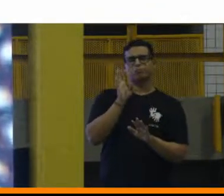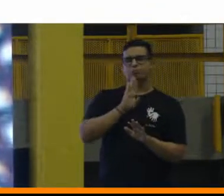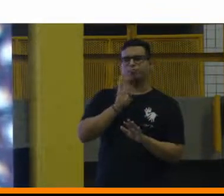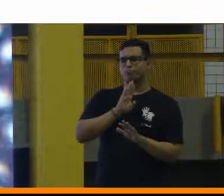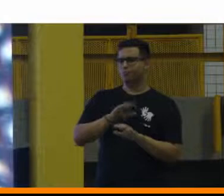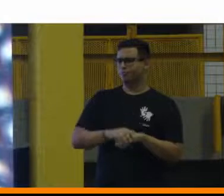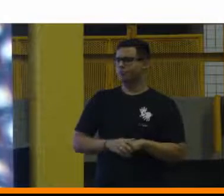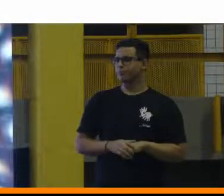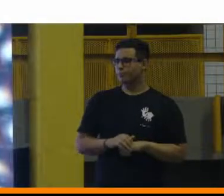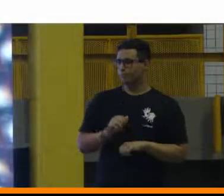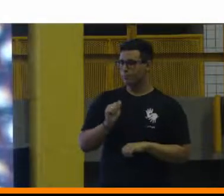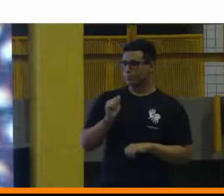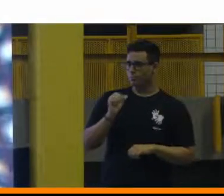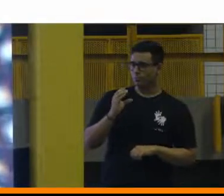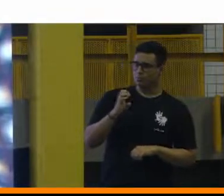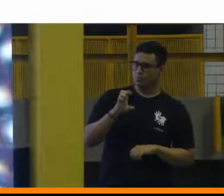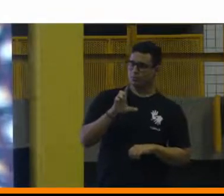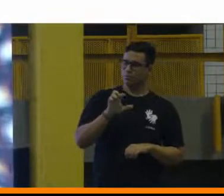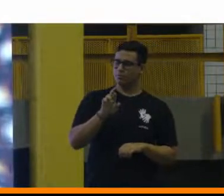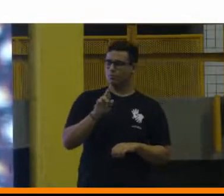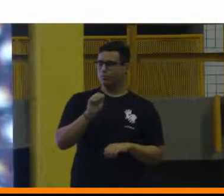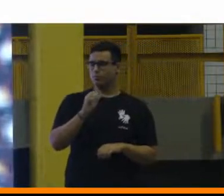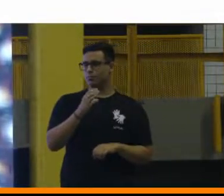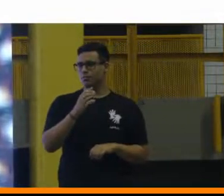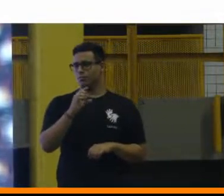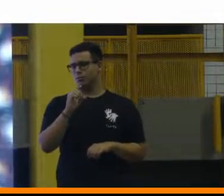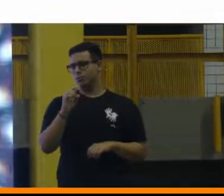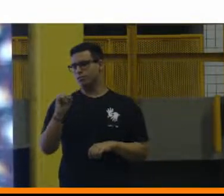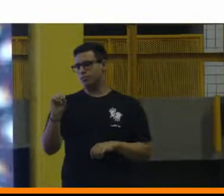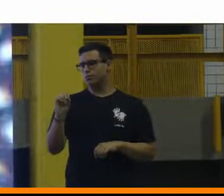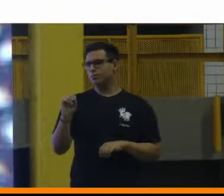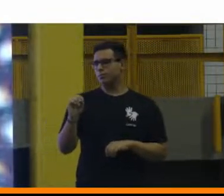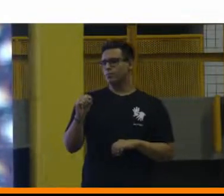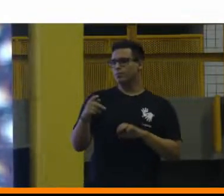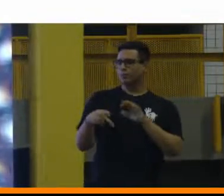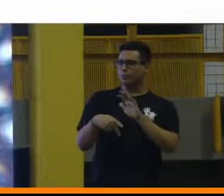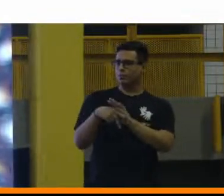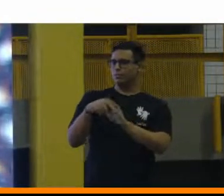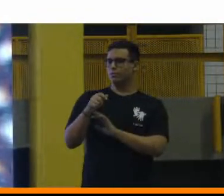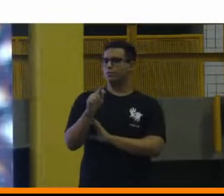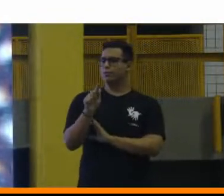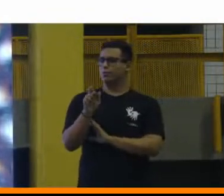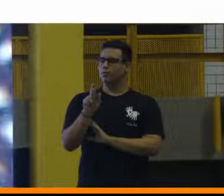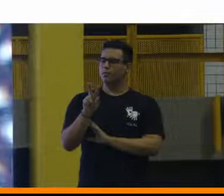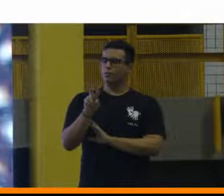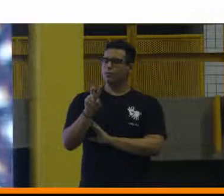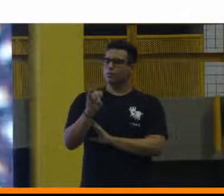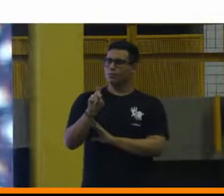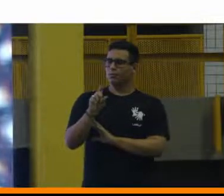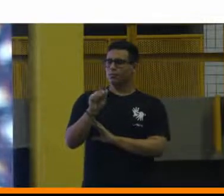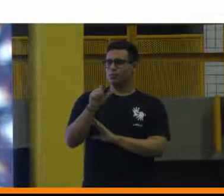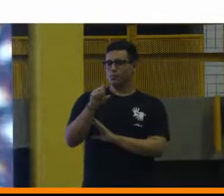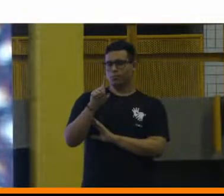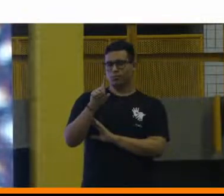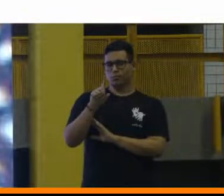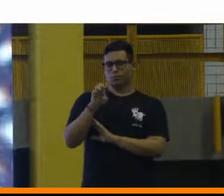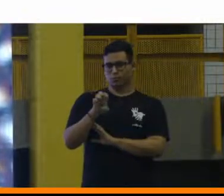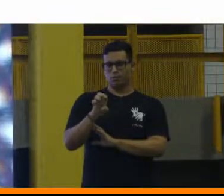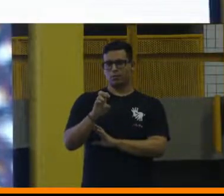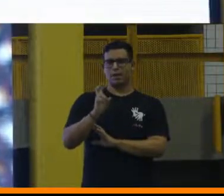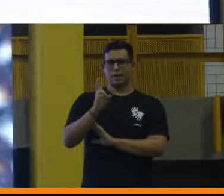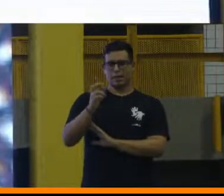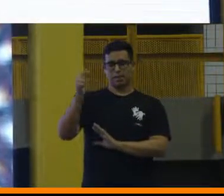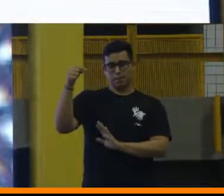A aceleração da gravidade, ela atua sempre para baixo e não para